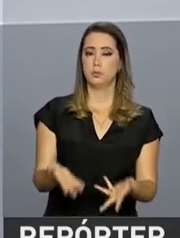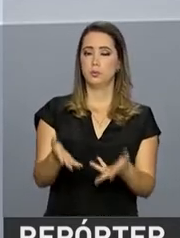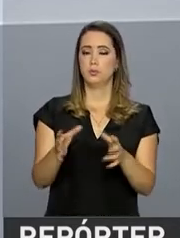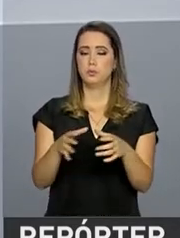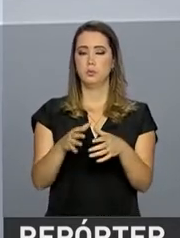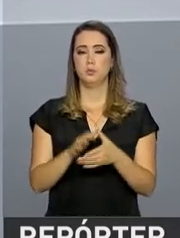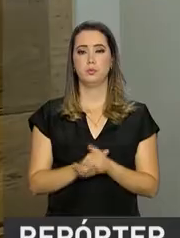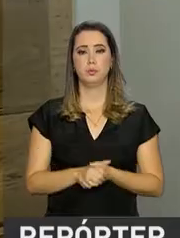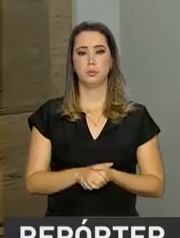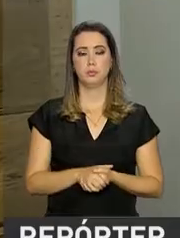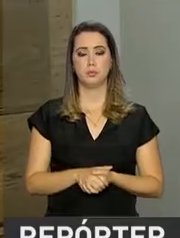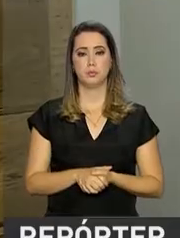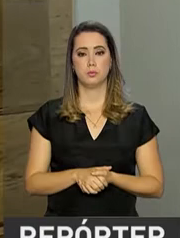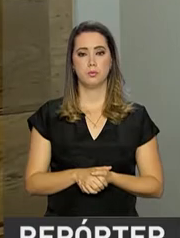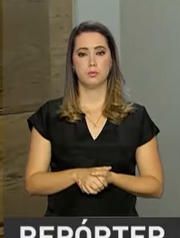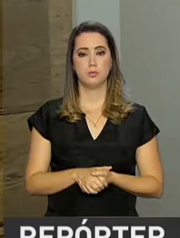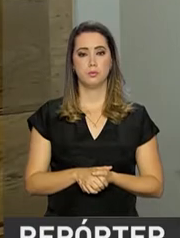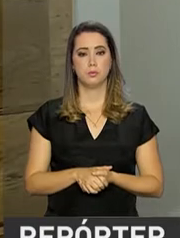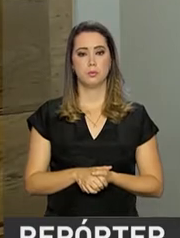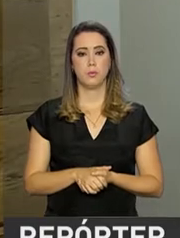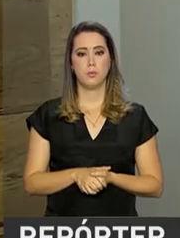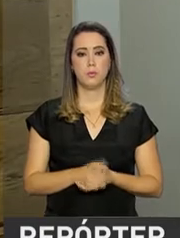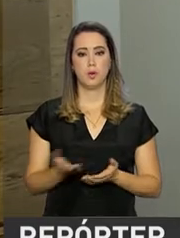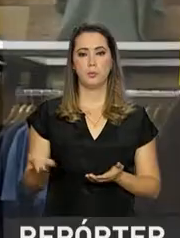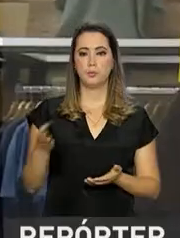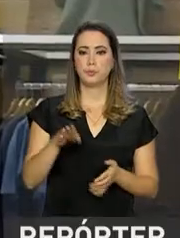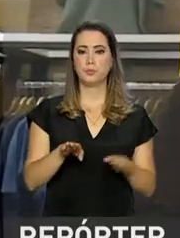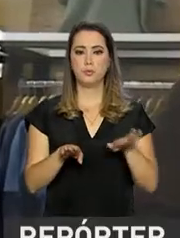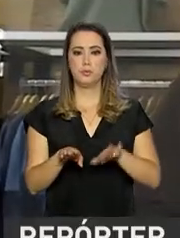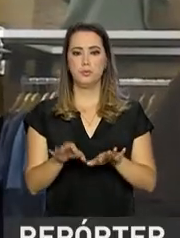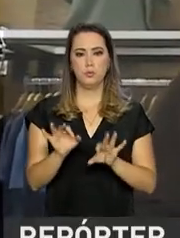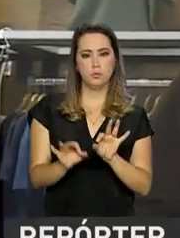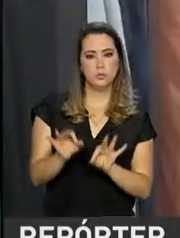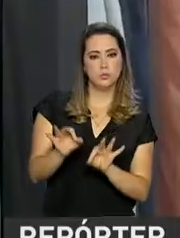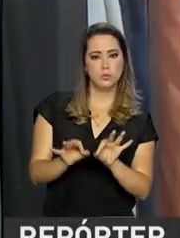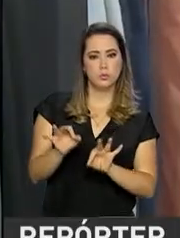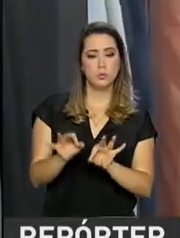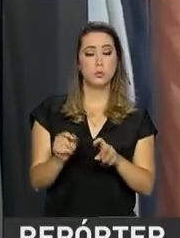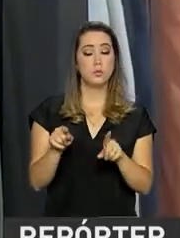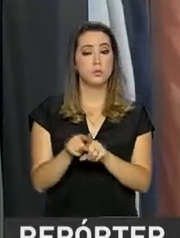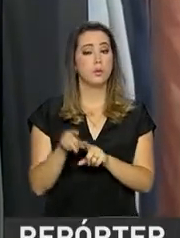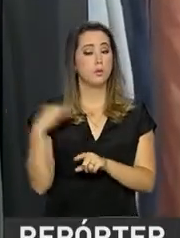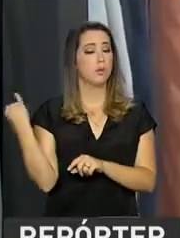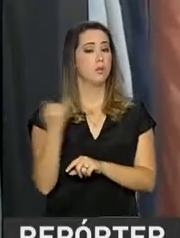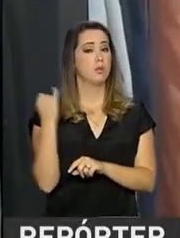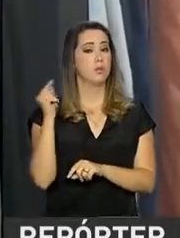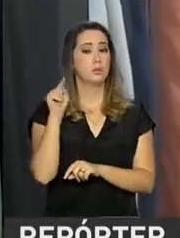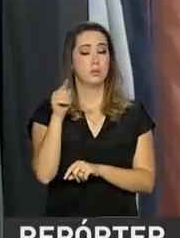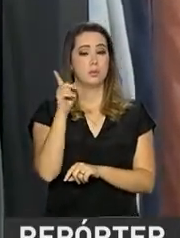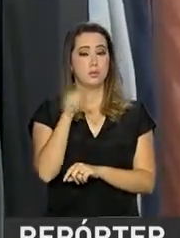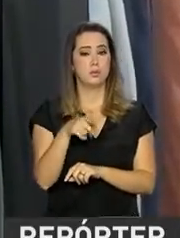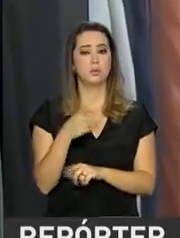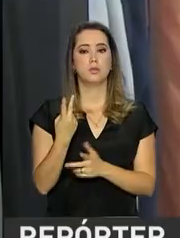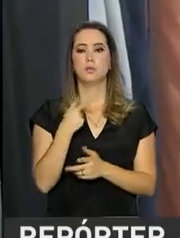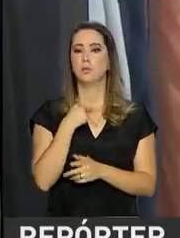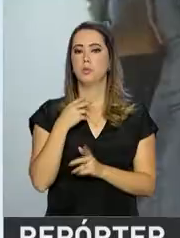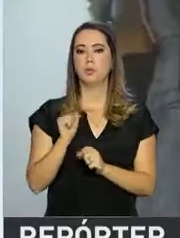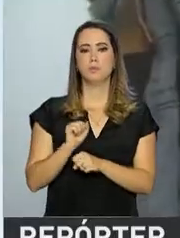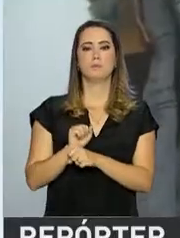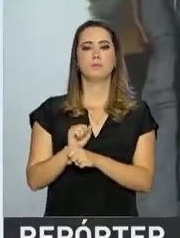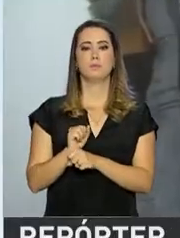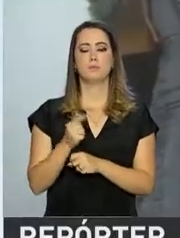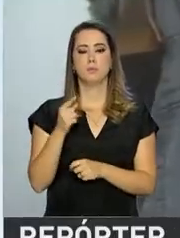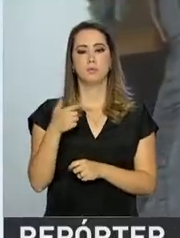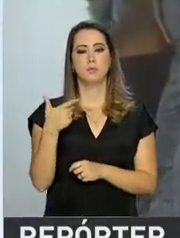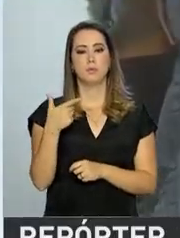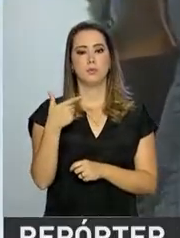setor dobra daqui ajeita dali o importante para a priscila é não ficar parada